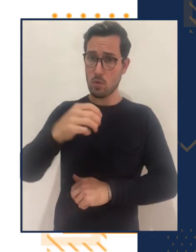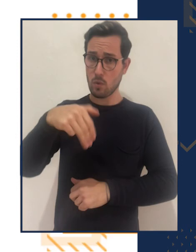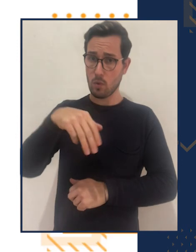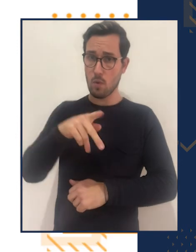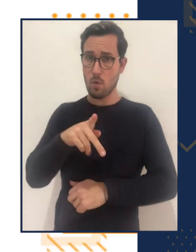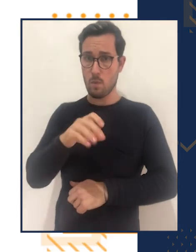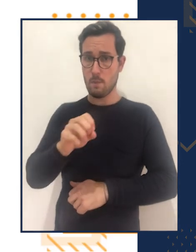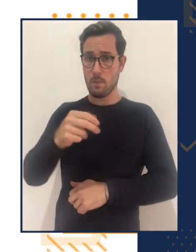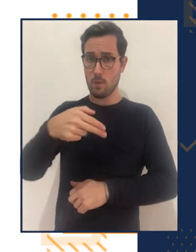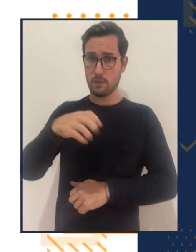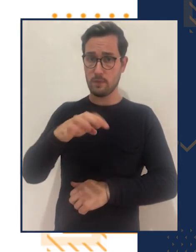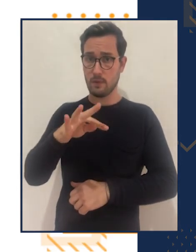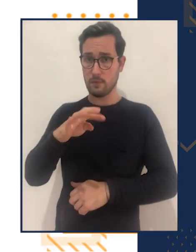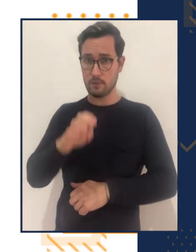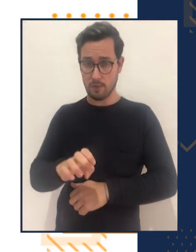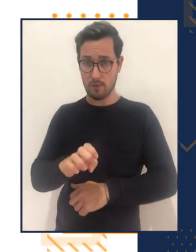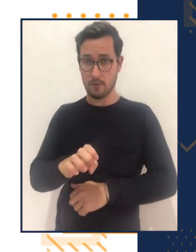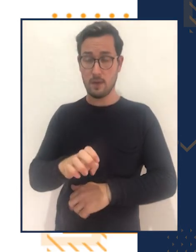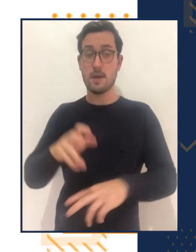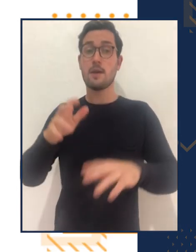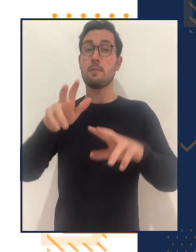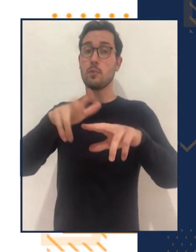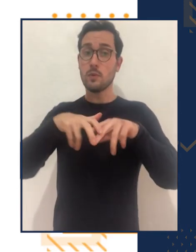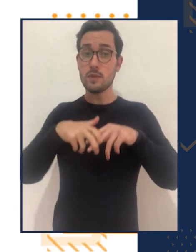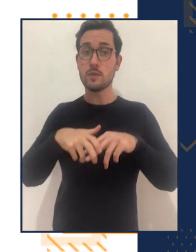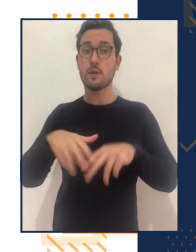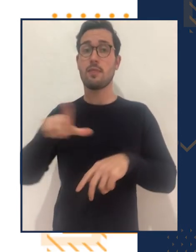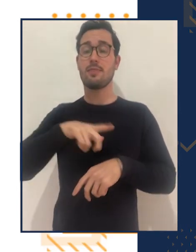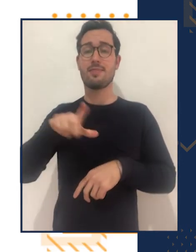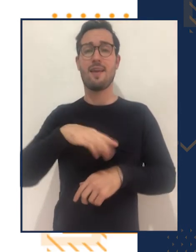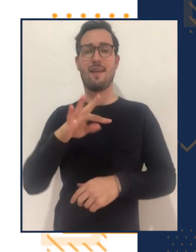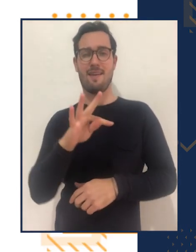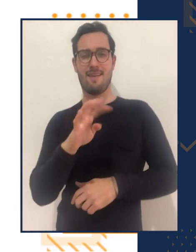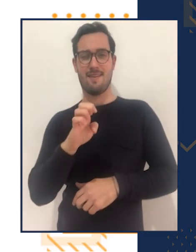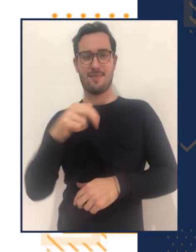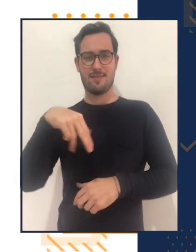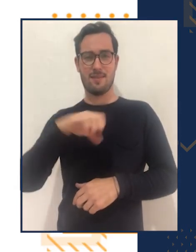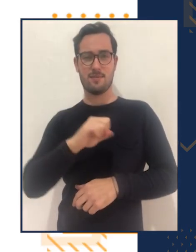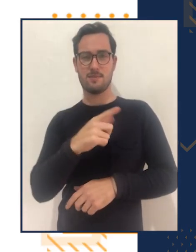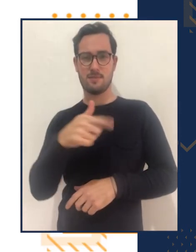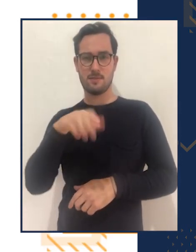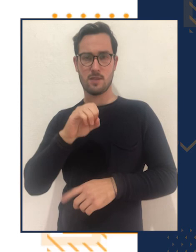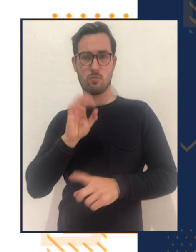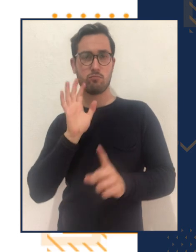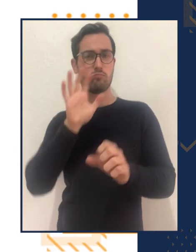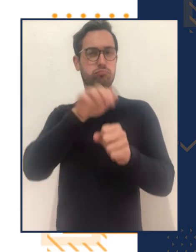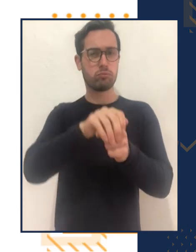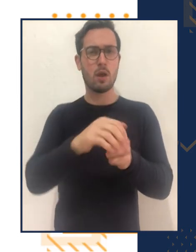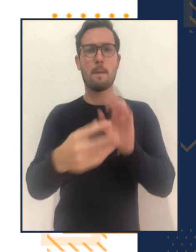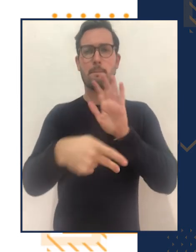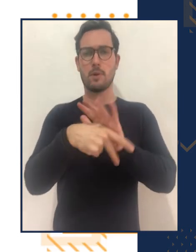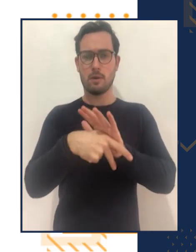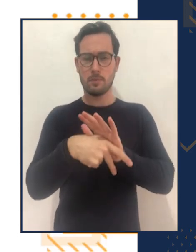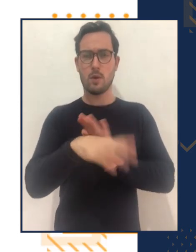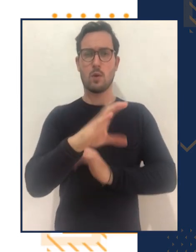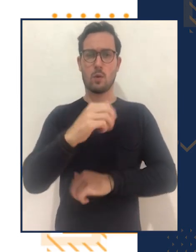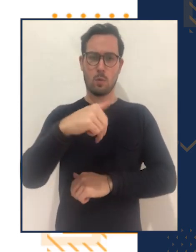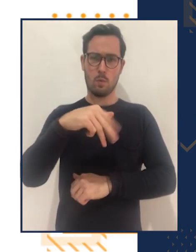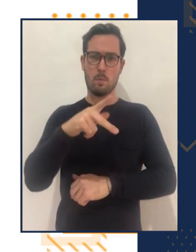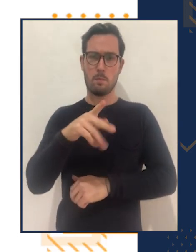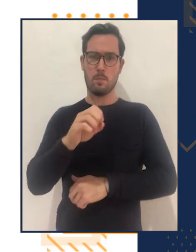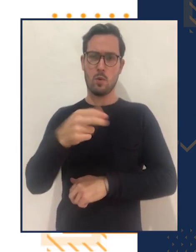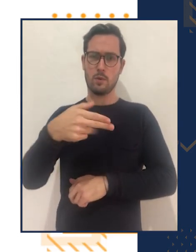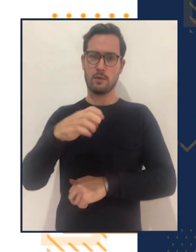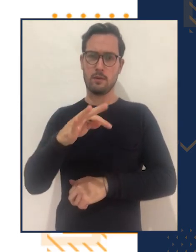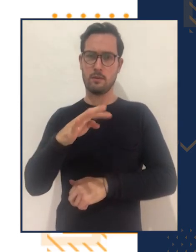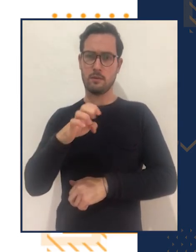próprio componente, e a corrente é que circula por esse componente. Assim como a tensão aqui embaixo, nós temos a tensão sobre o componente, dividido